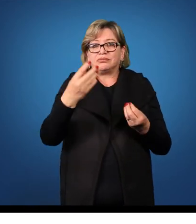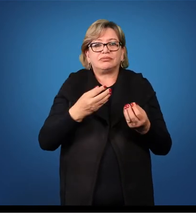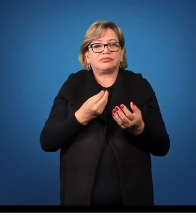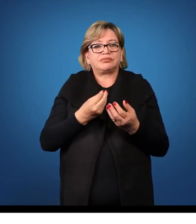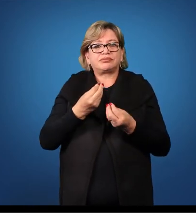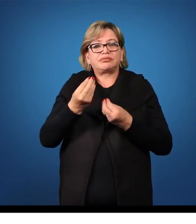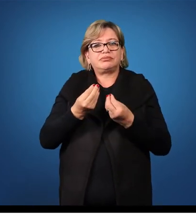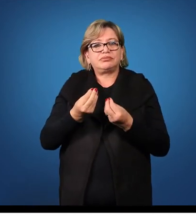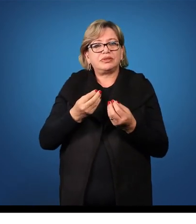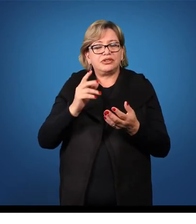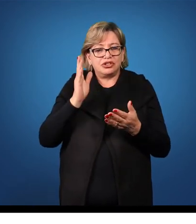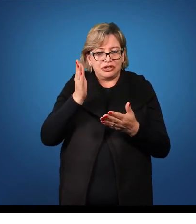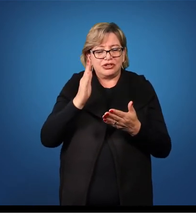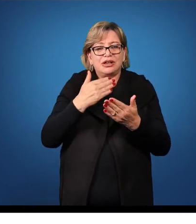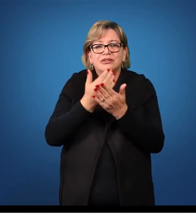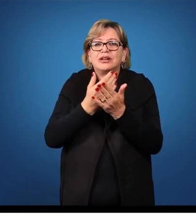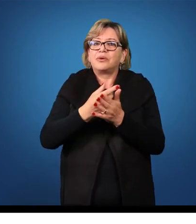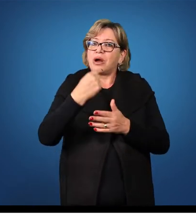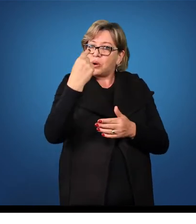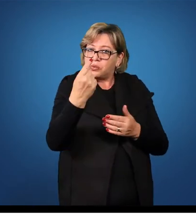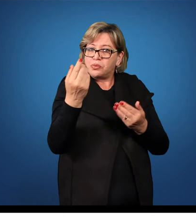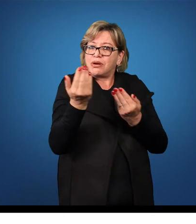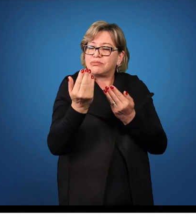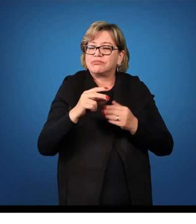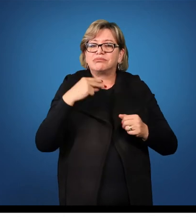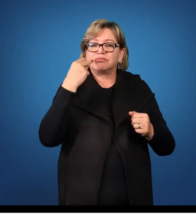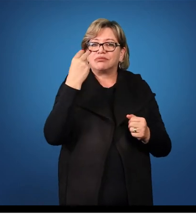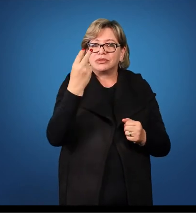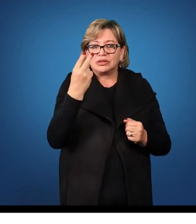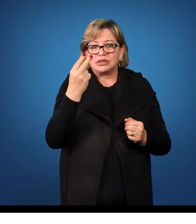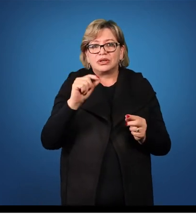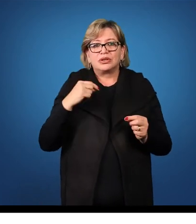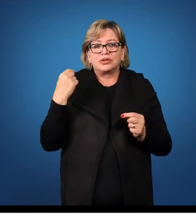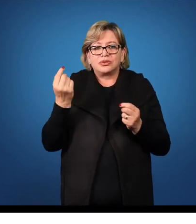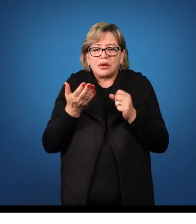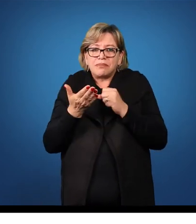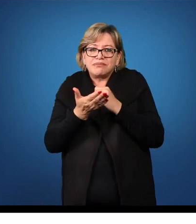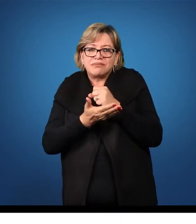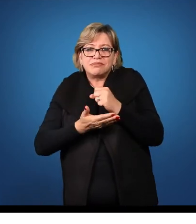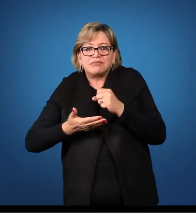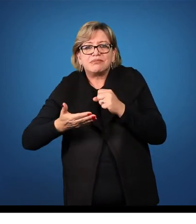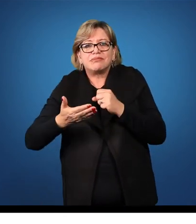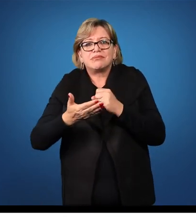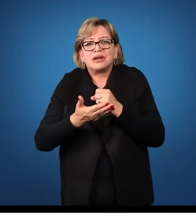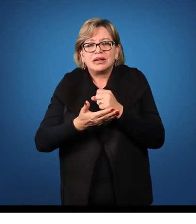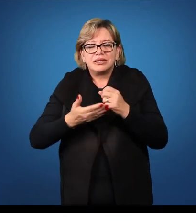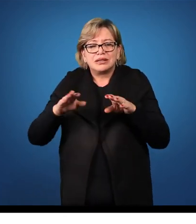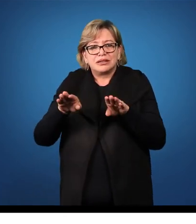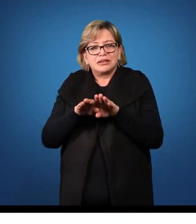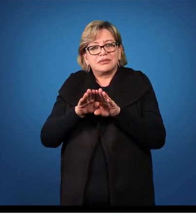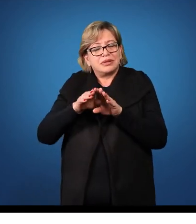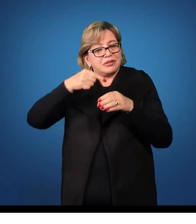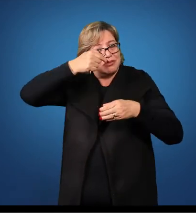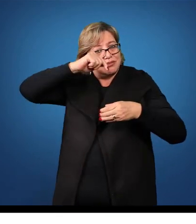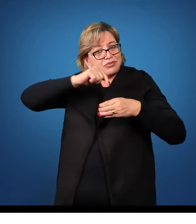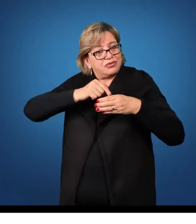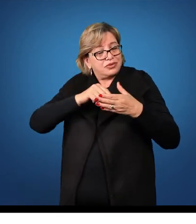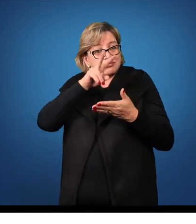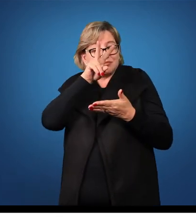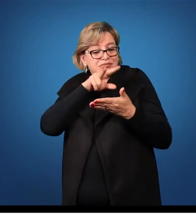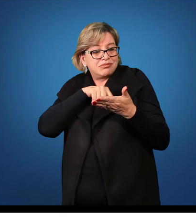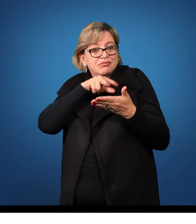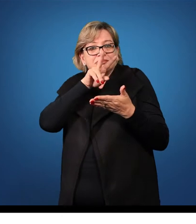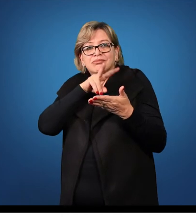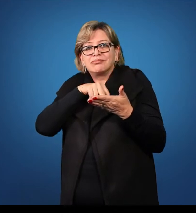fizeram a 1 e a 2 agora com essa base com os aprofundamento sair das suas leituras